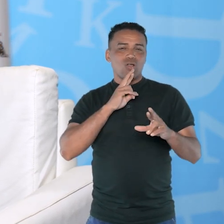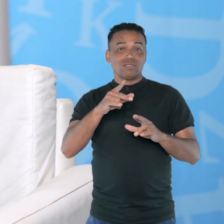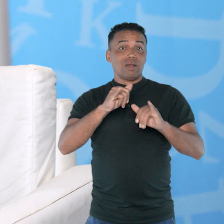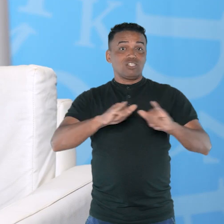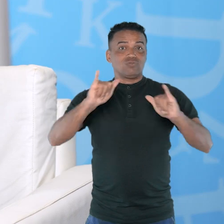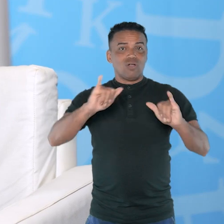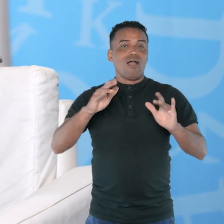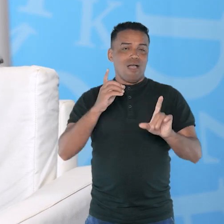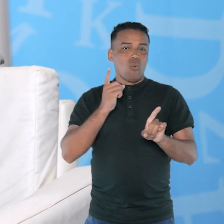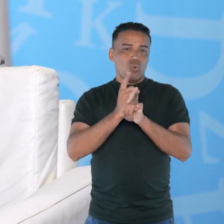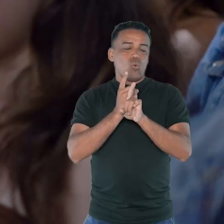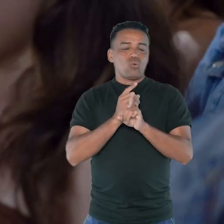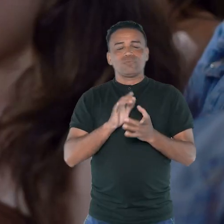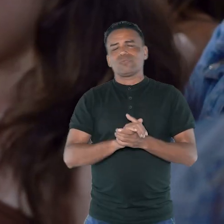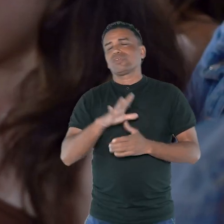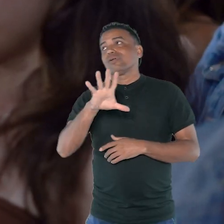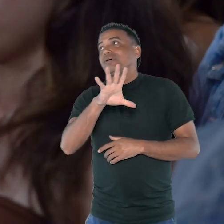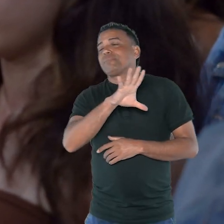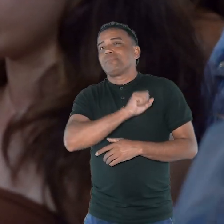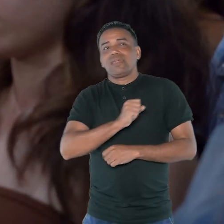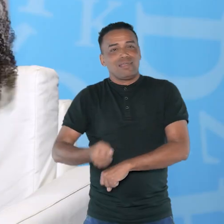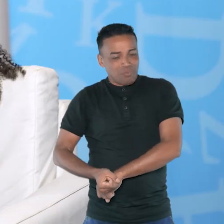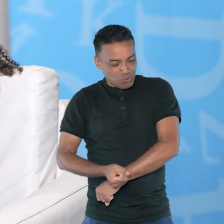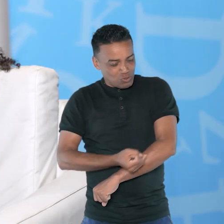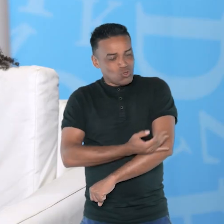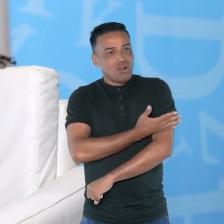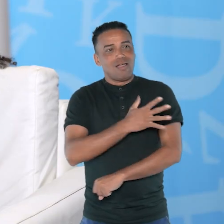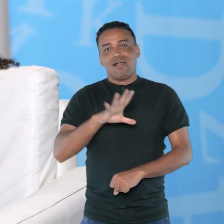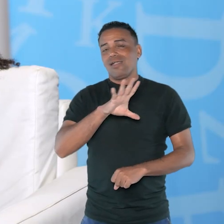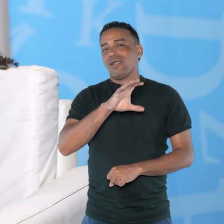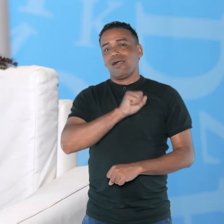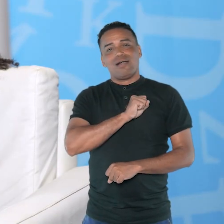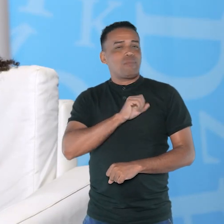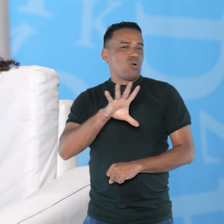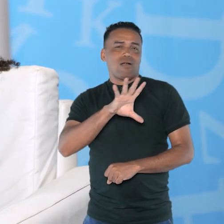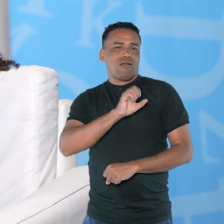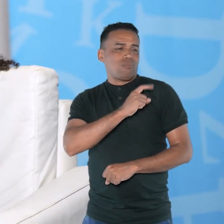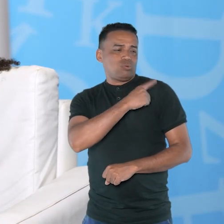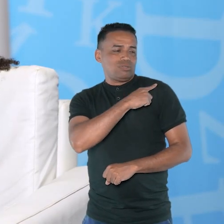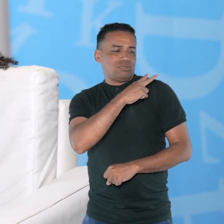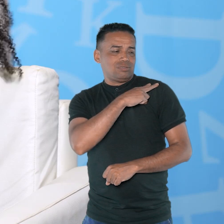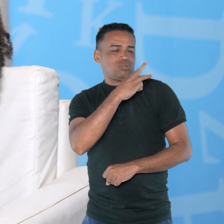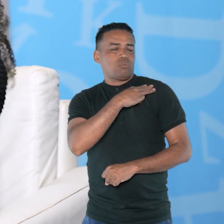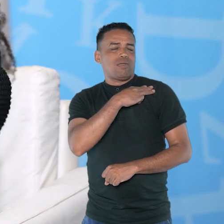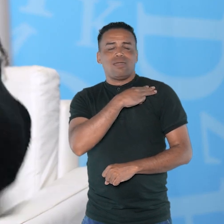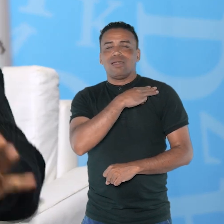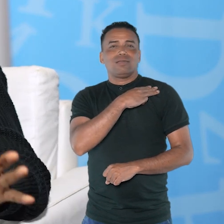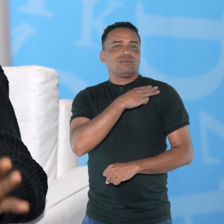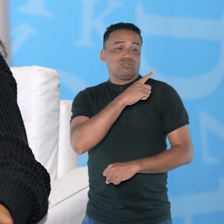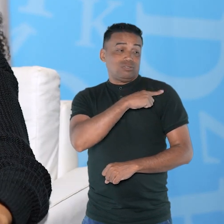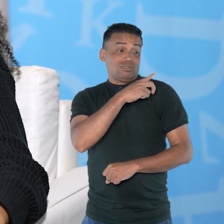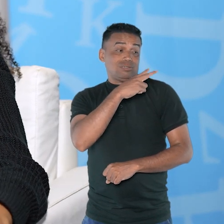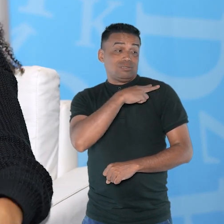o encontro. E eu amei, gente. Fiquei bem emocionada mesmo, porque eu amo o ensino médio. Eu amo, amo, amo. Quando eu estou em sala de aula, é do ensino médio que